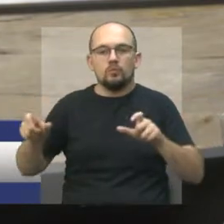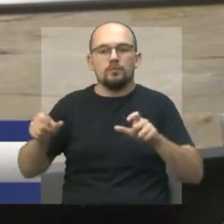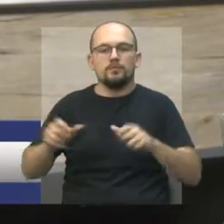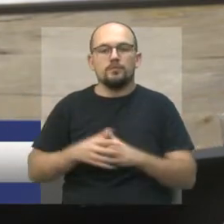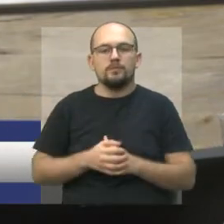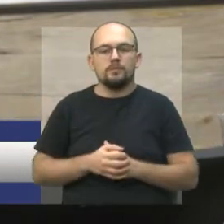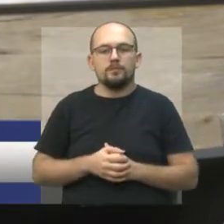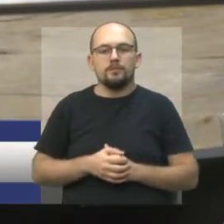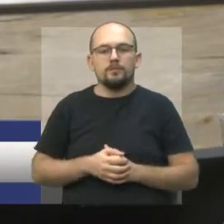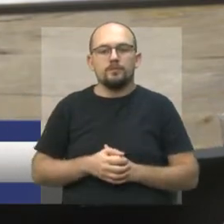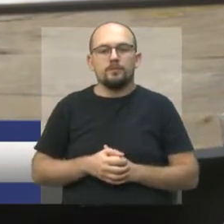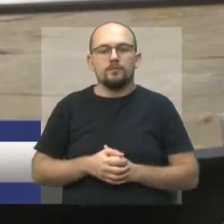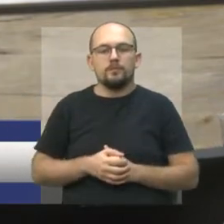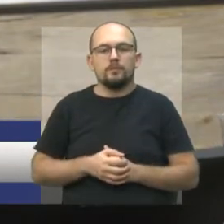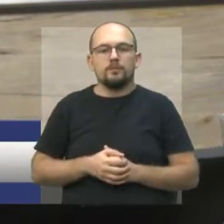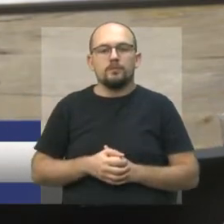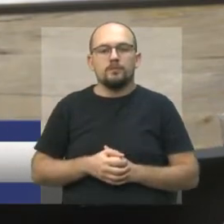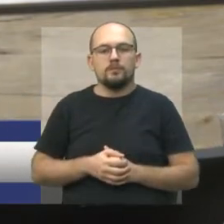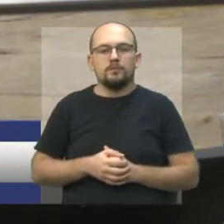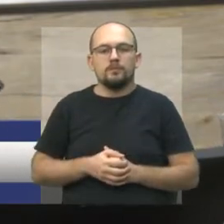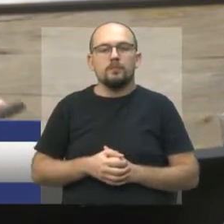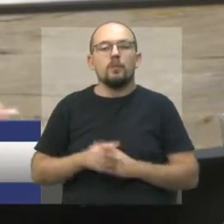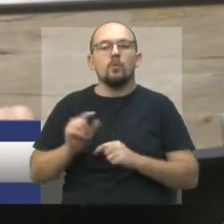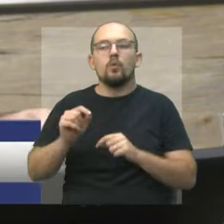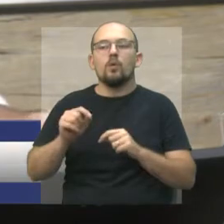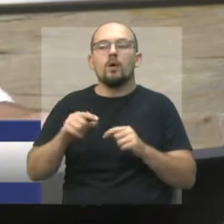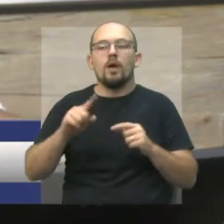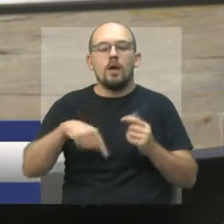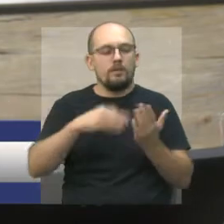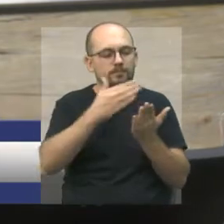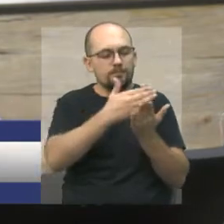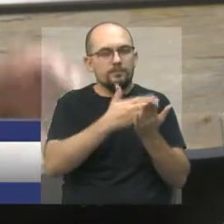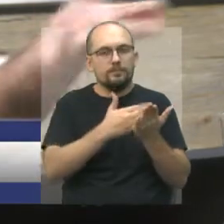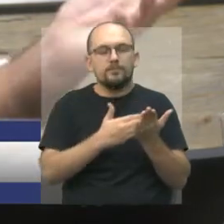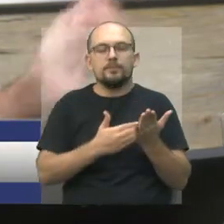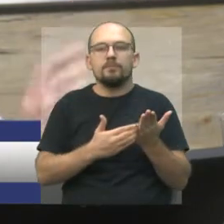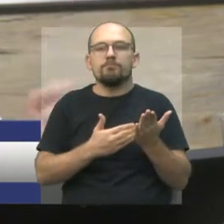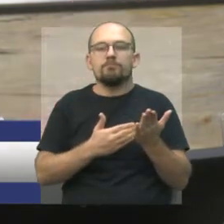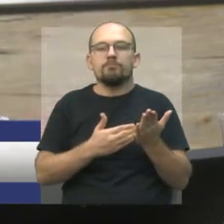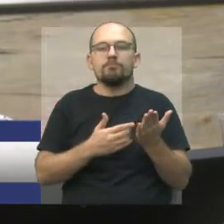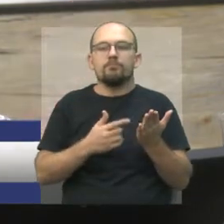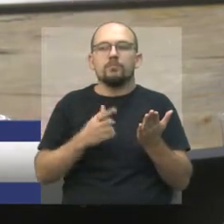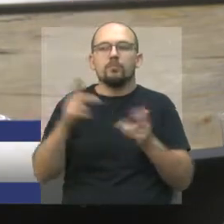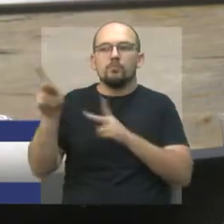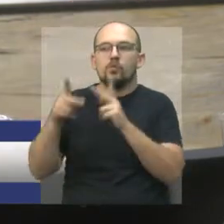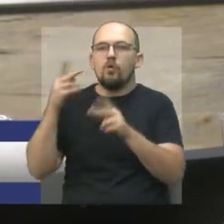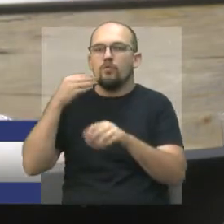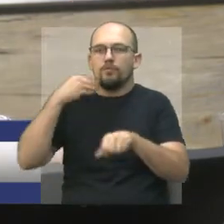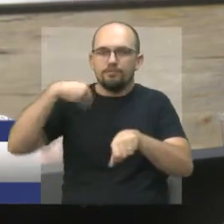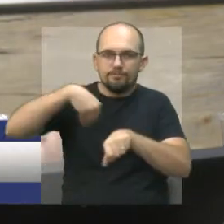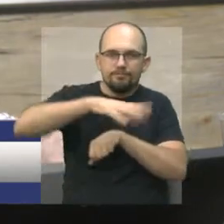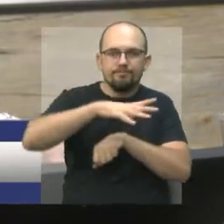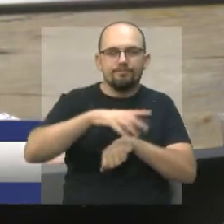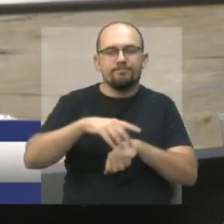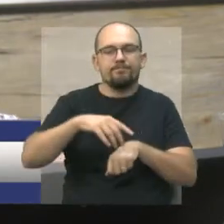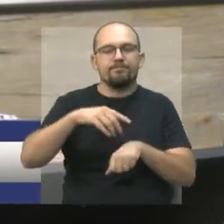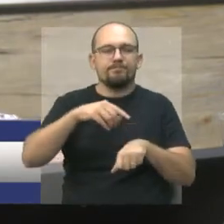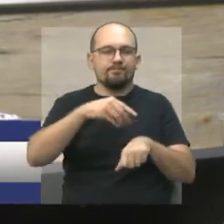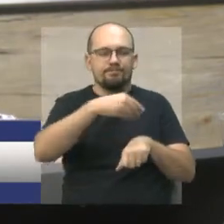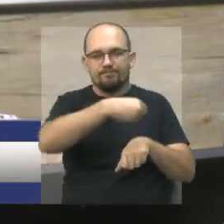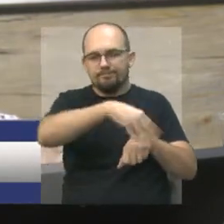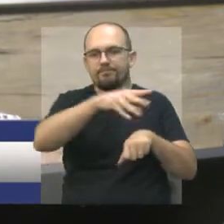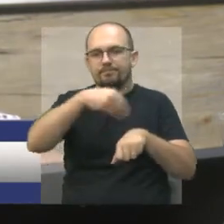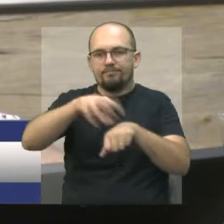tem, são demandas que são apresentadas aos senhores vereadores, não